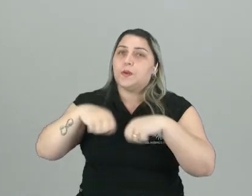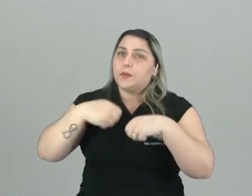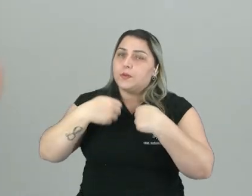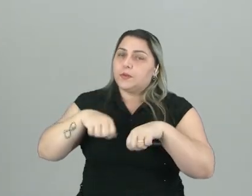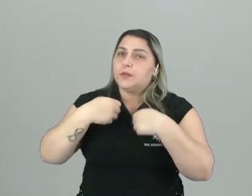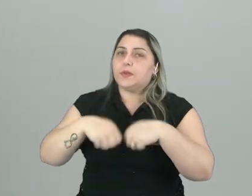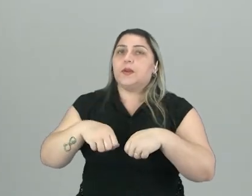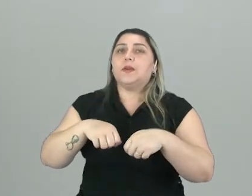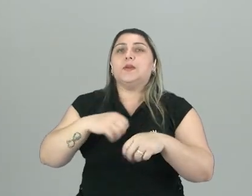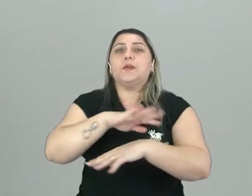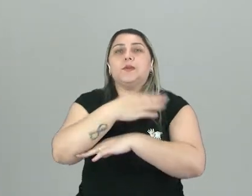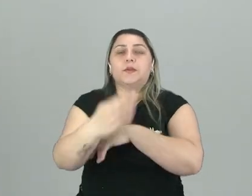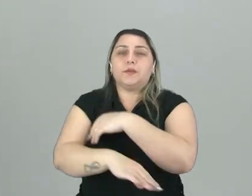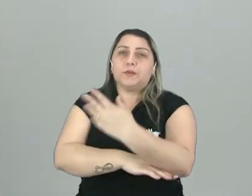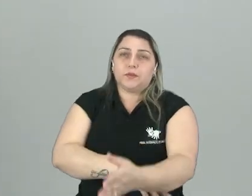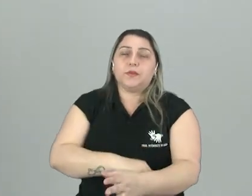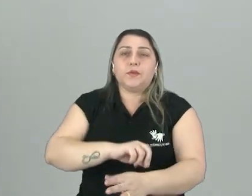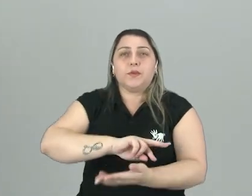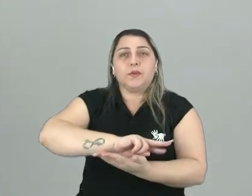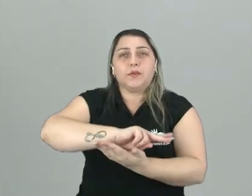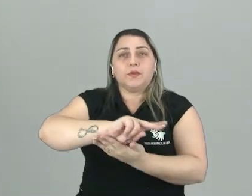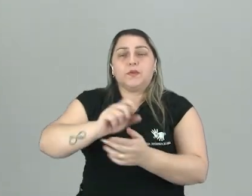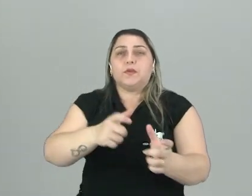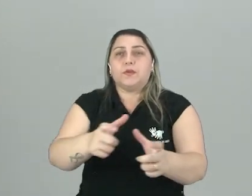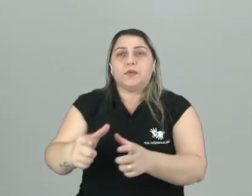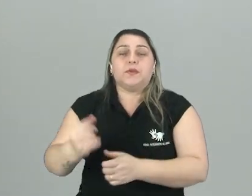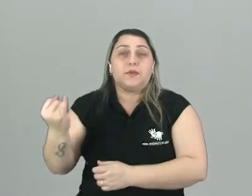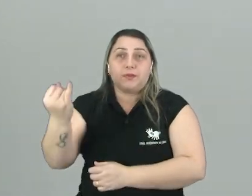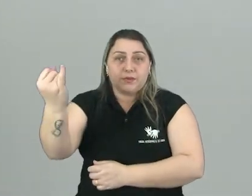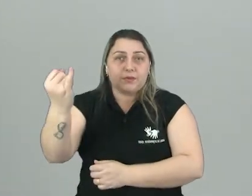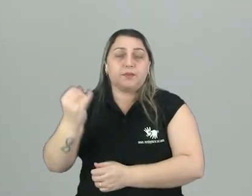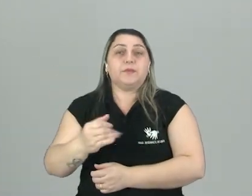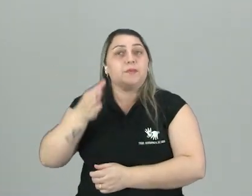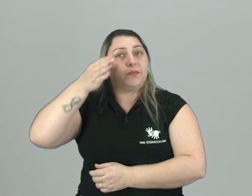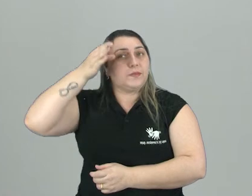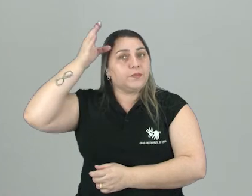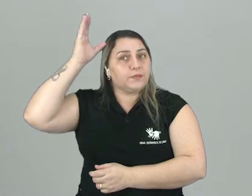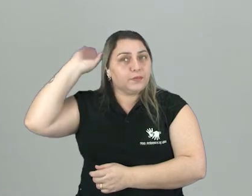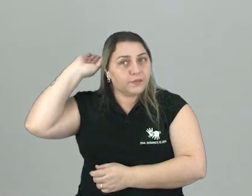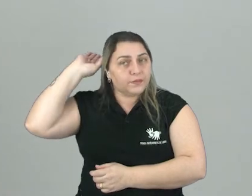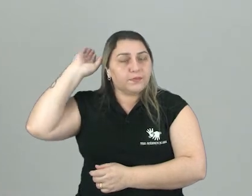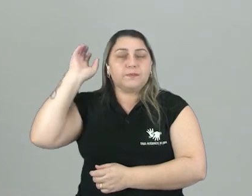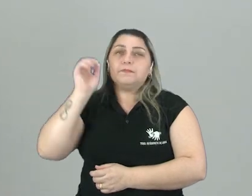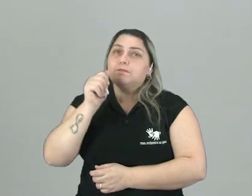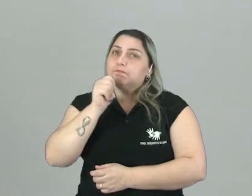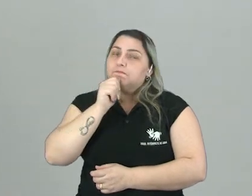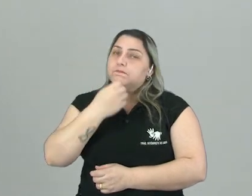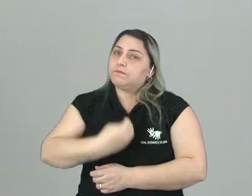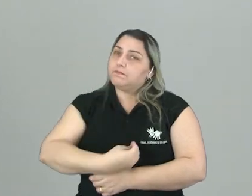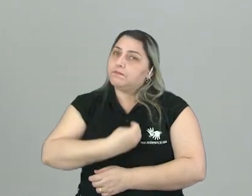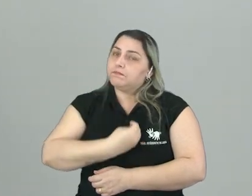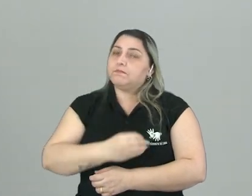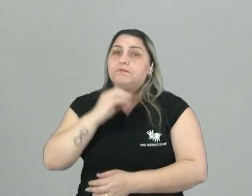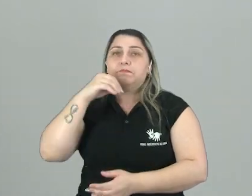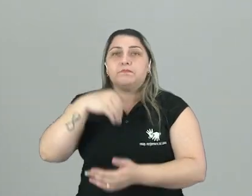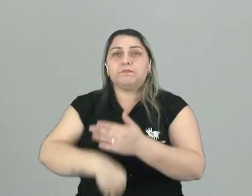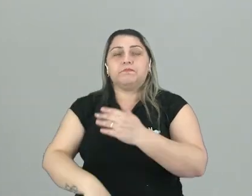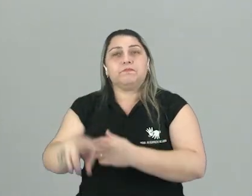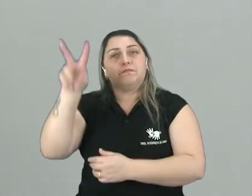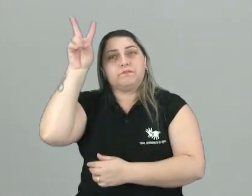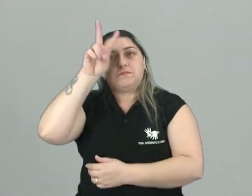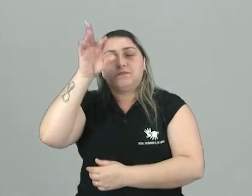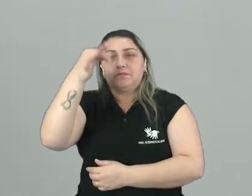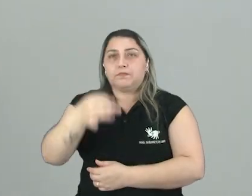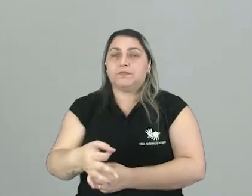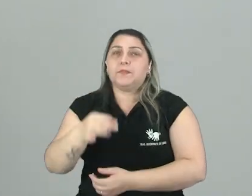estavam desmatando várias áreas. Então, por isso, a grande importância de Chico Mendes, que ainda assim vive dentro da nossa história,